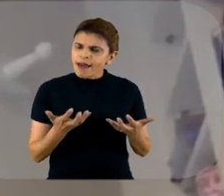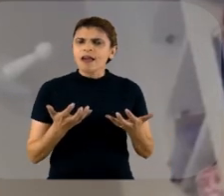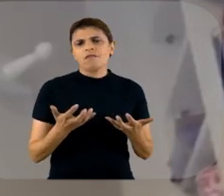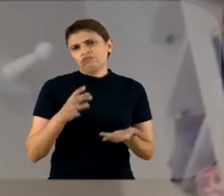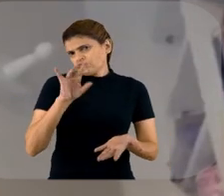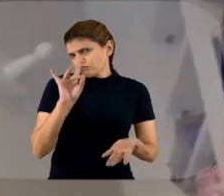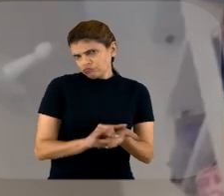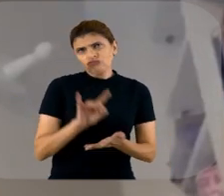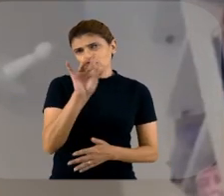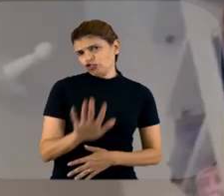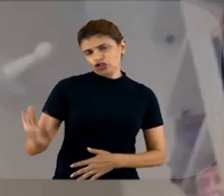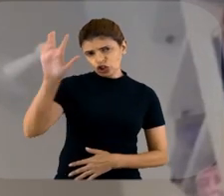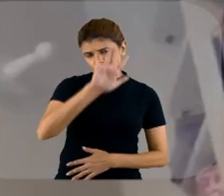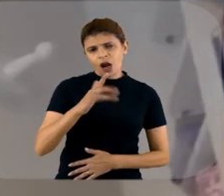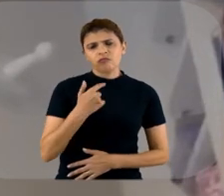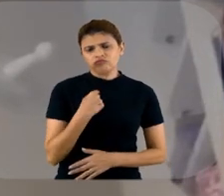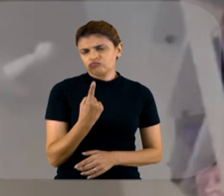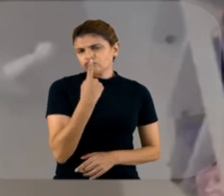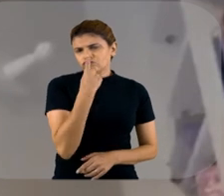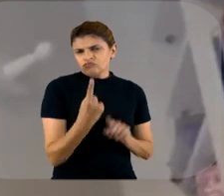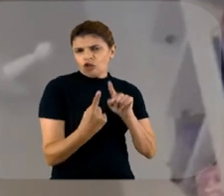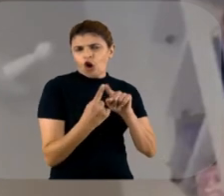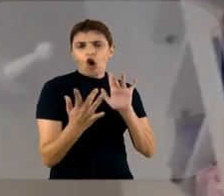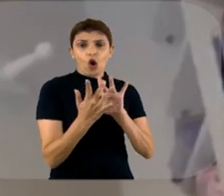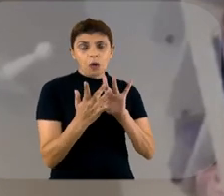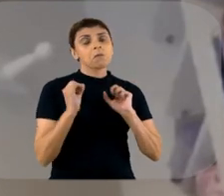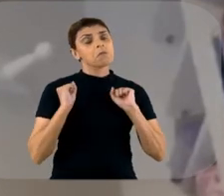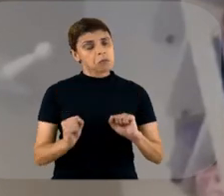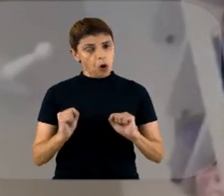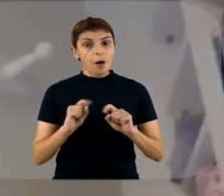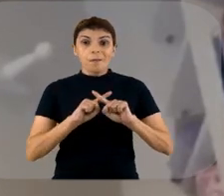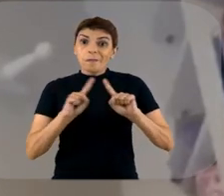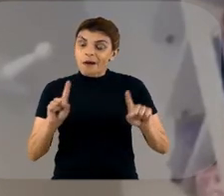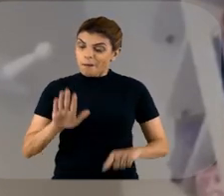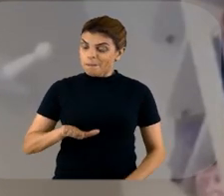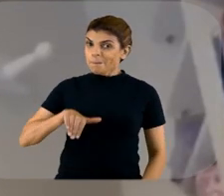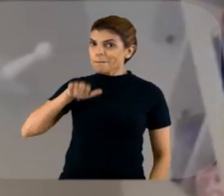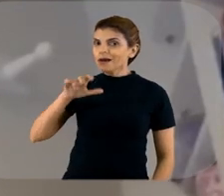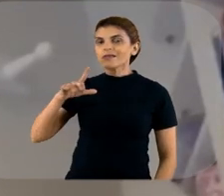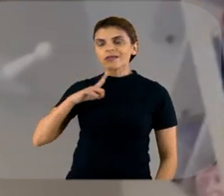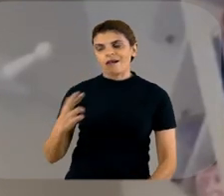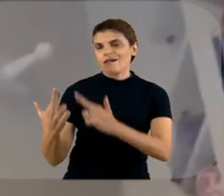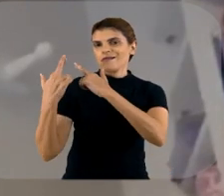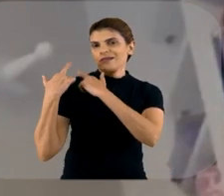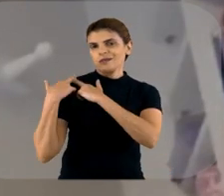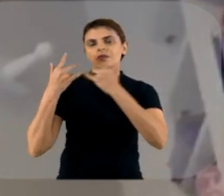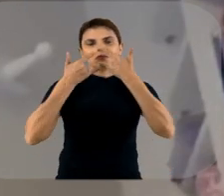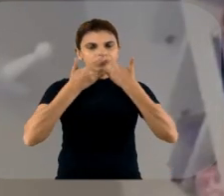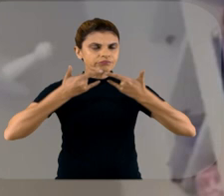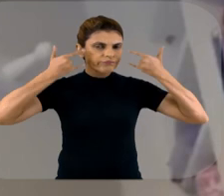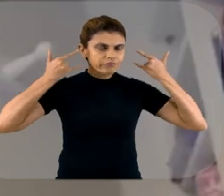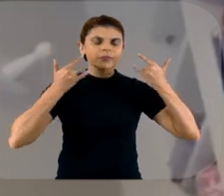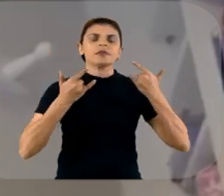desejam e e de uma forma geral ele eh pode ser praticado desde que a a mulher tome Então as